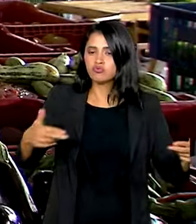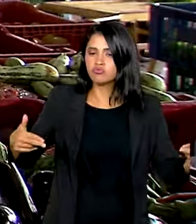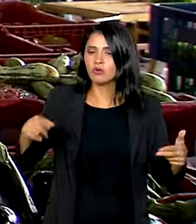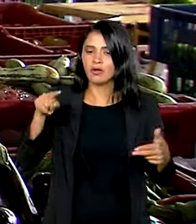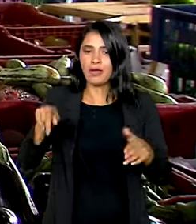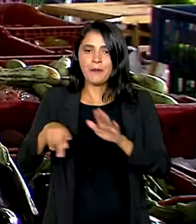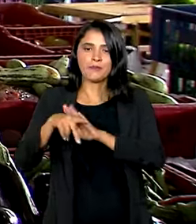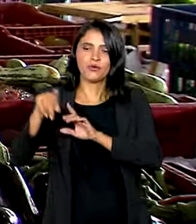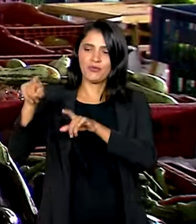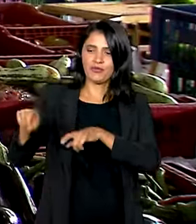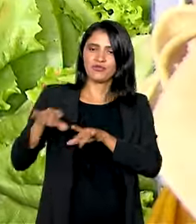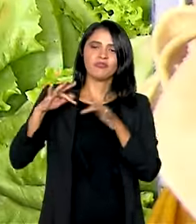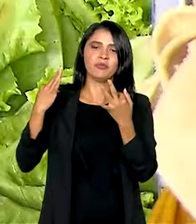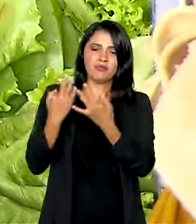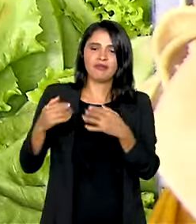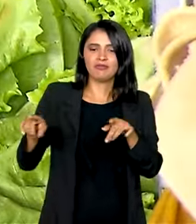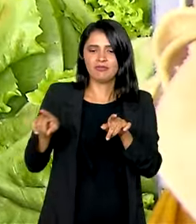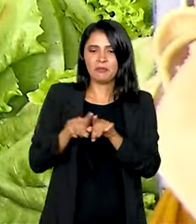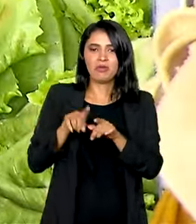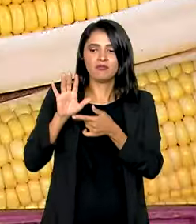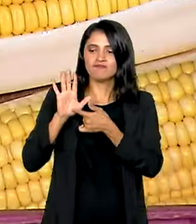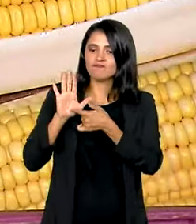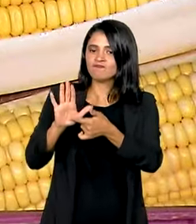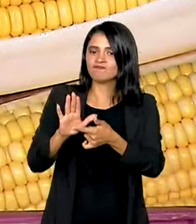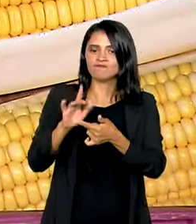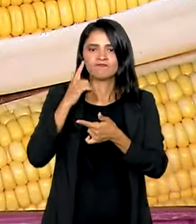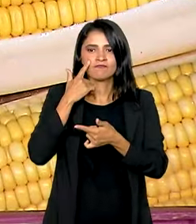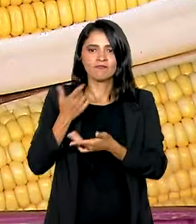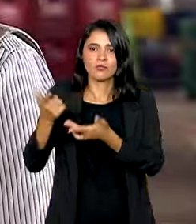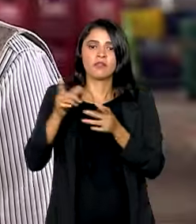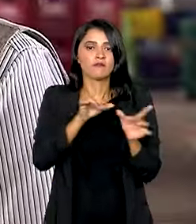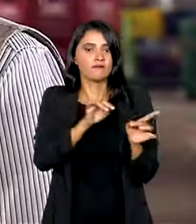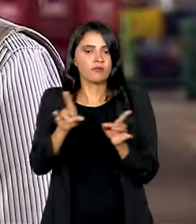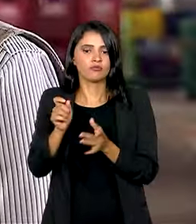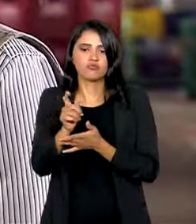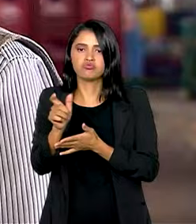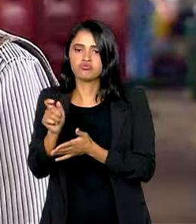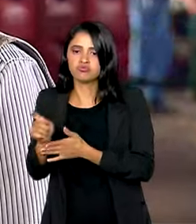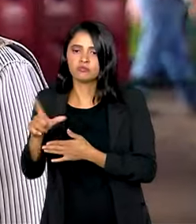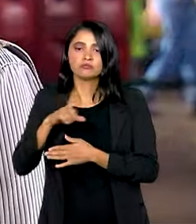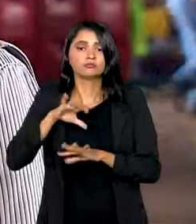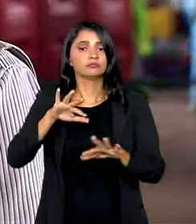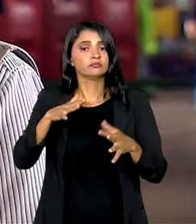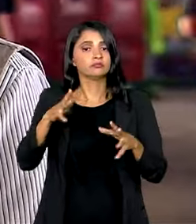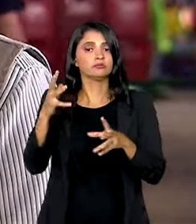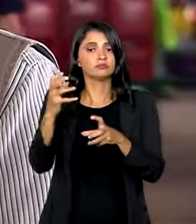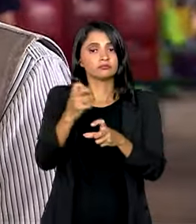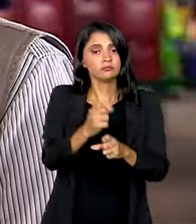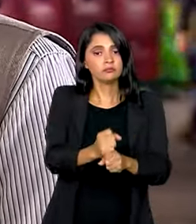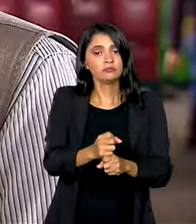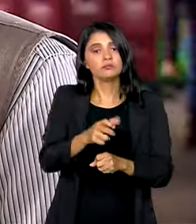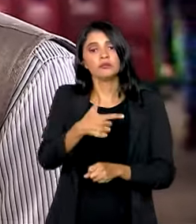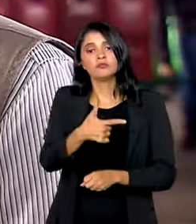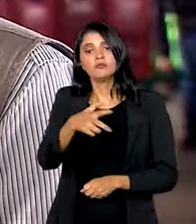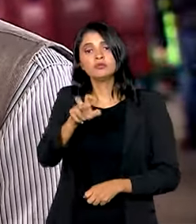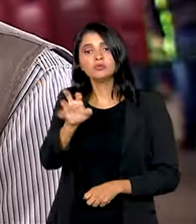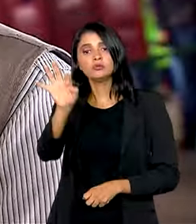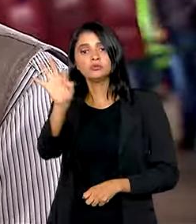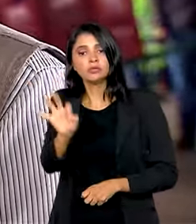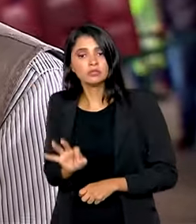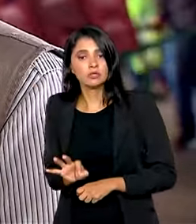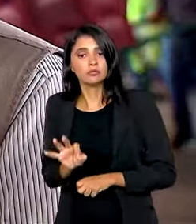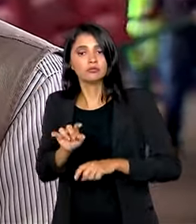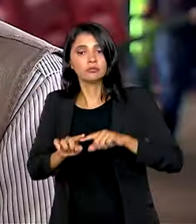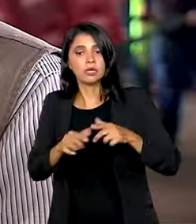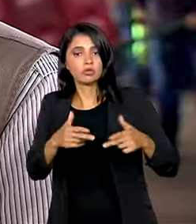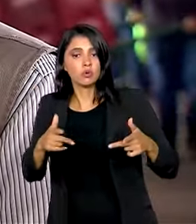da agricultura familiar são destaque no volume comercializado. Nós temos uma estimativa aqui de cerca de 25% da